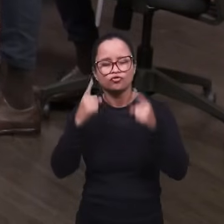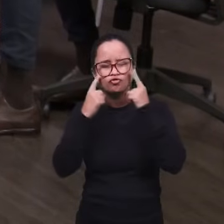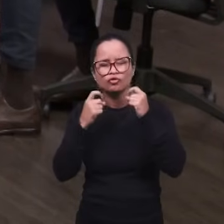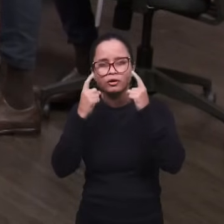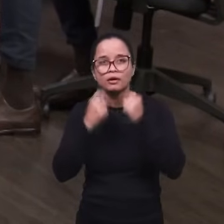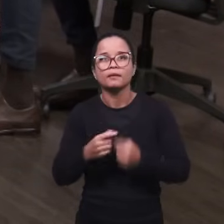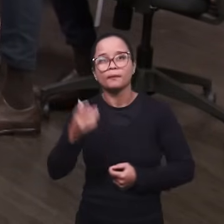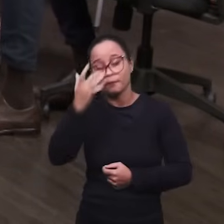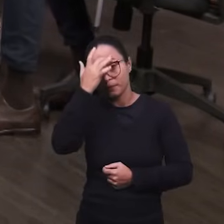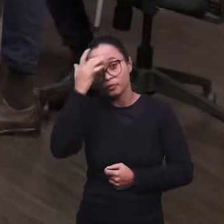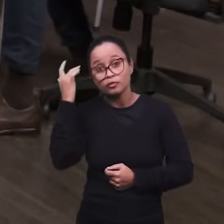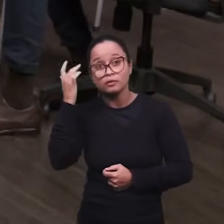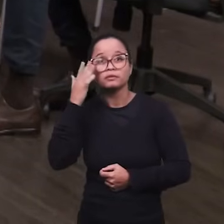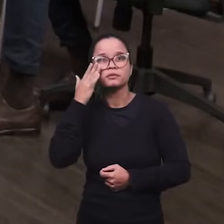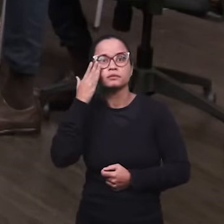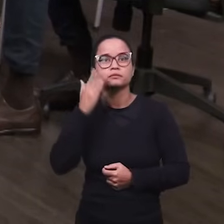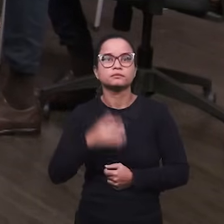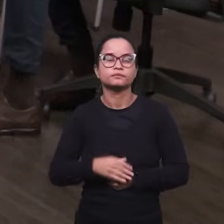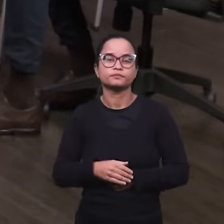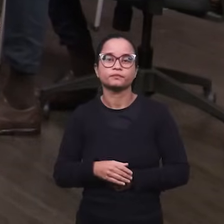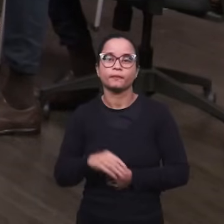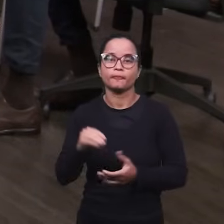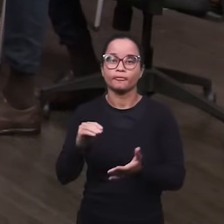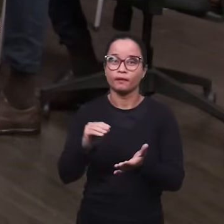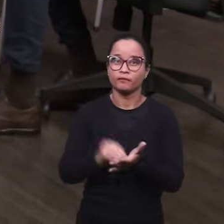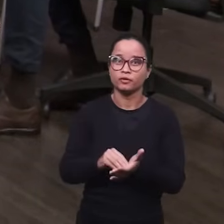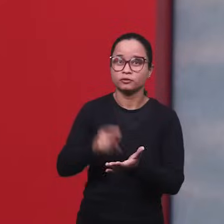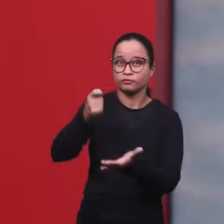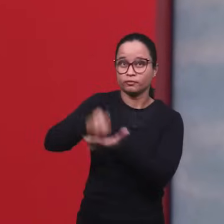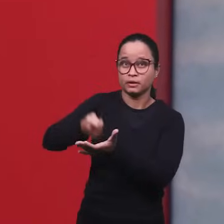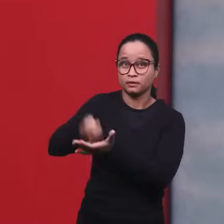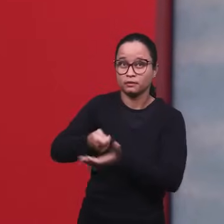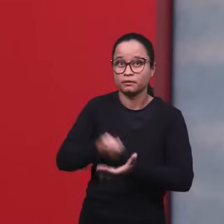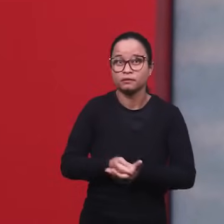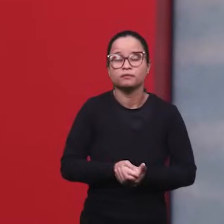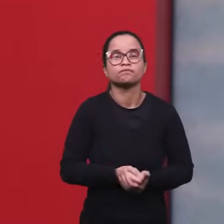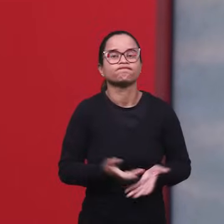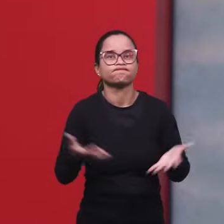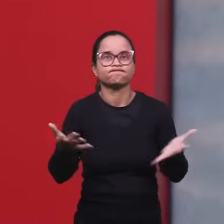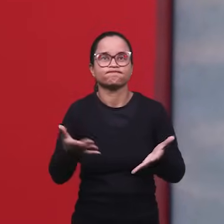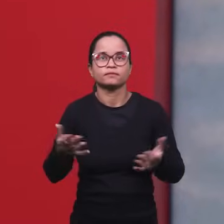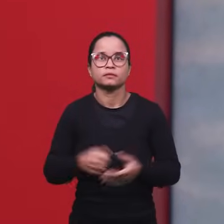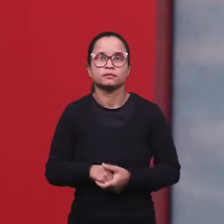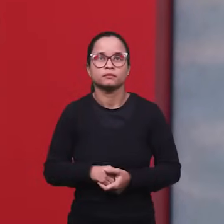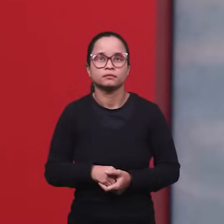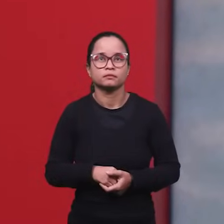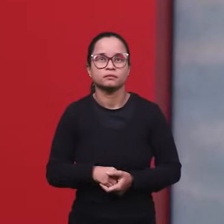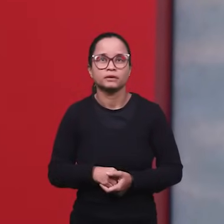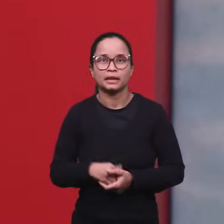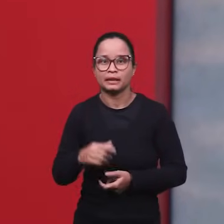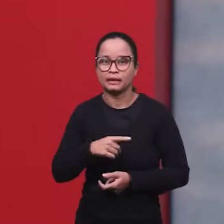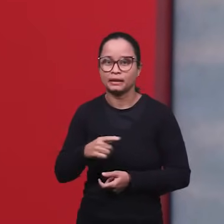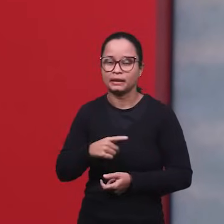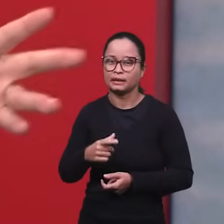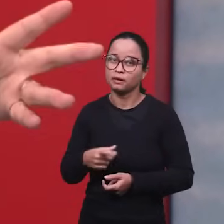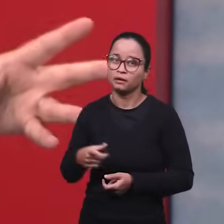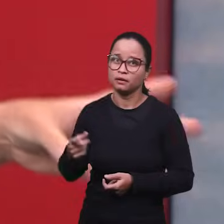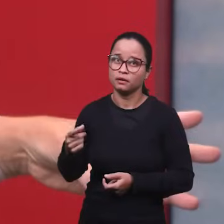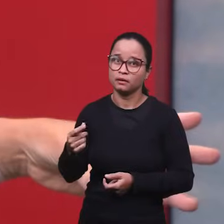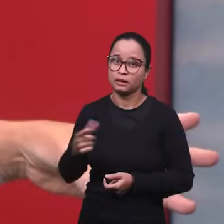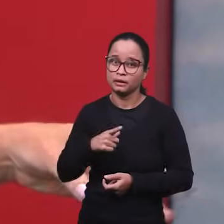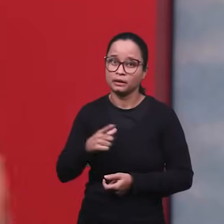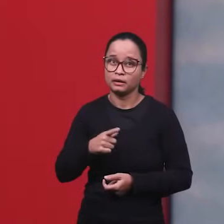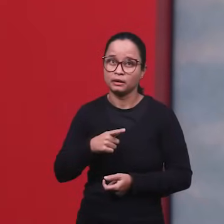fazer. É de pessoas que, por falta de contribuição, hoje estão dependendo de benefício assistencial. Porque